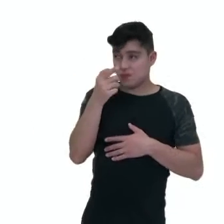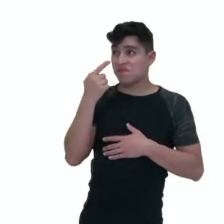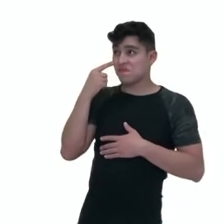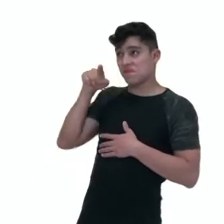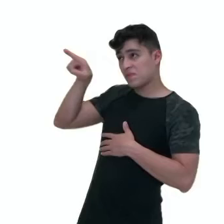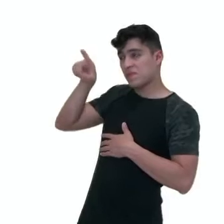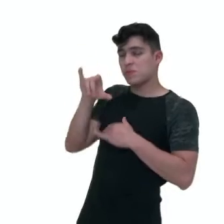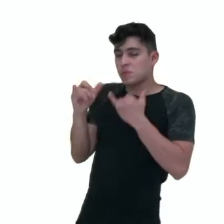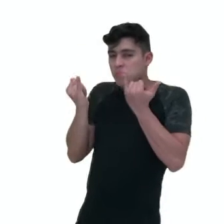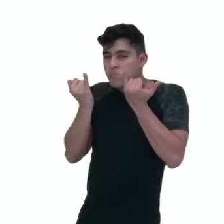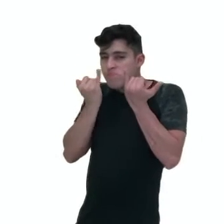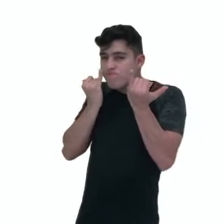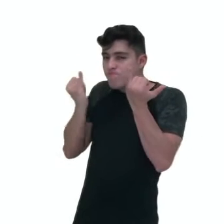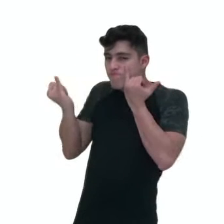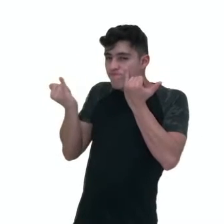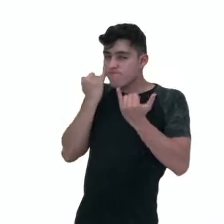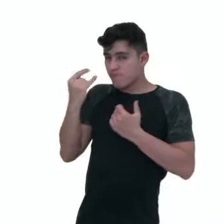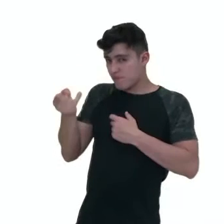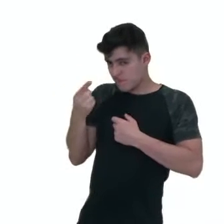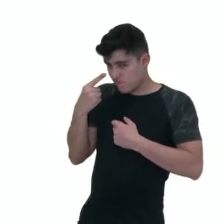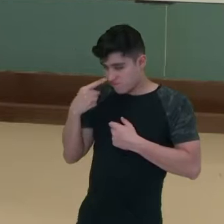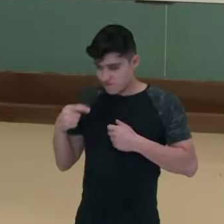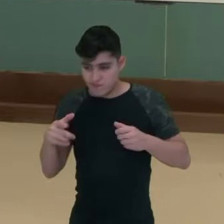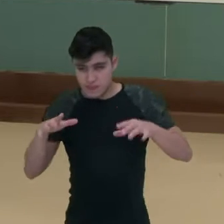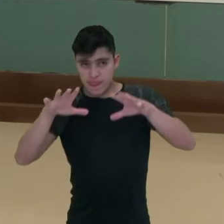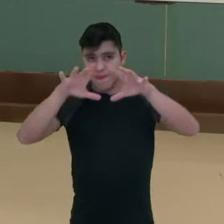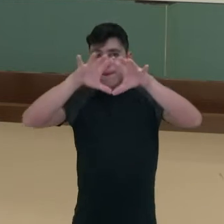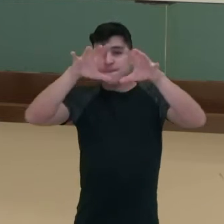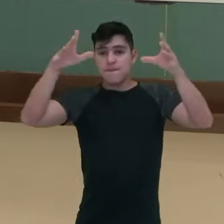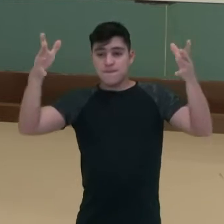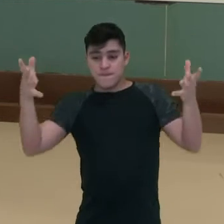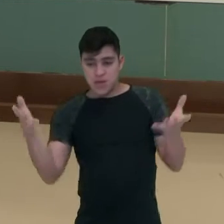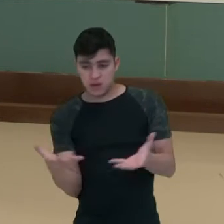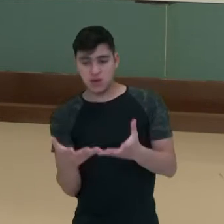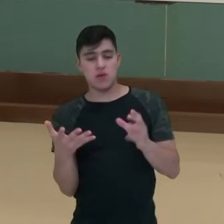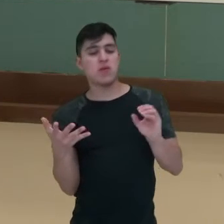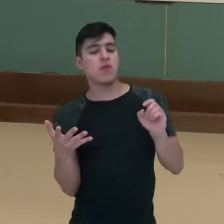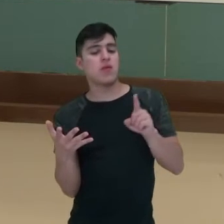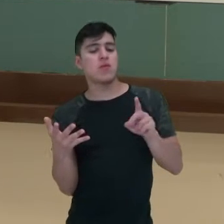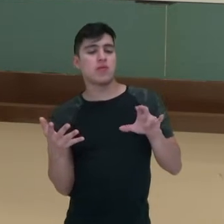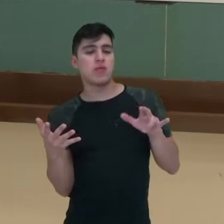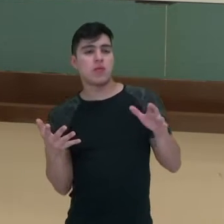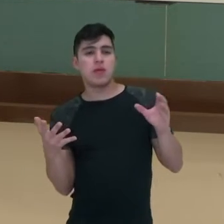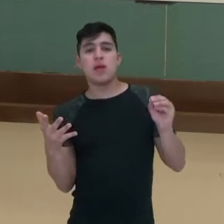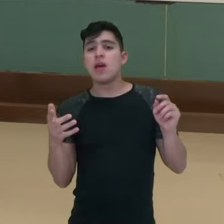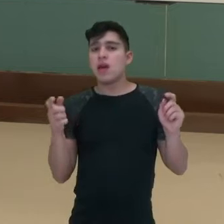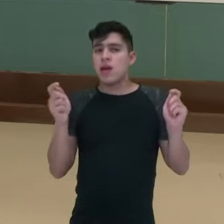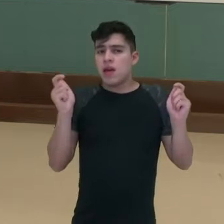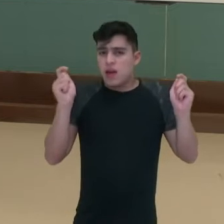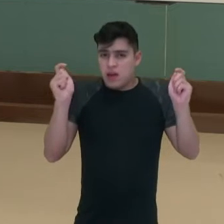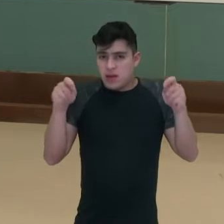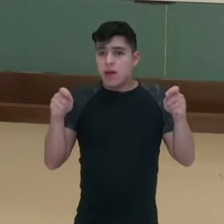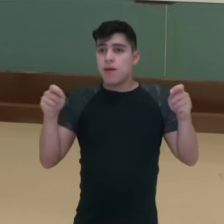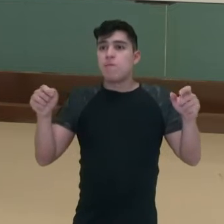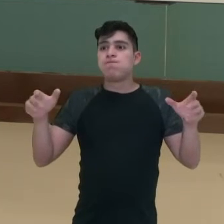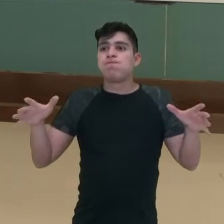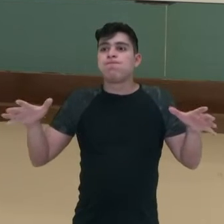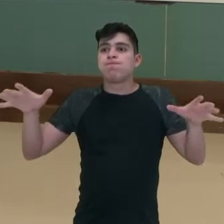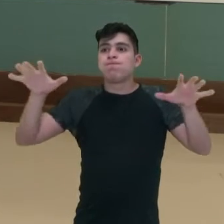aqui que a camada de ozônio ela pode se recuperar por